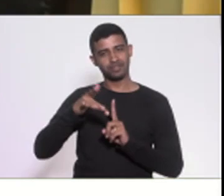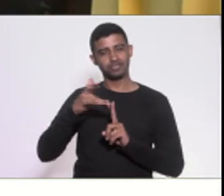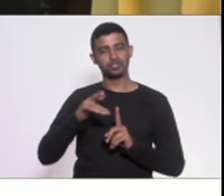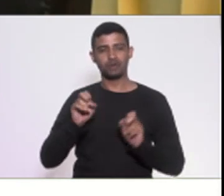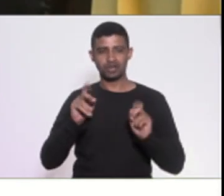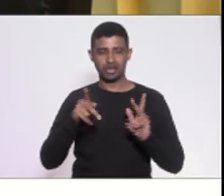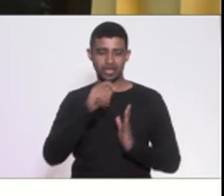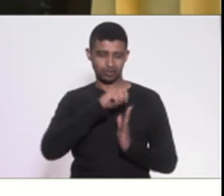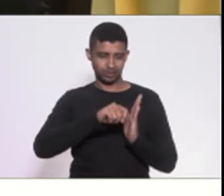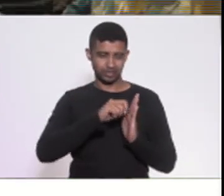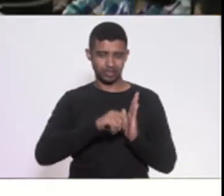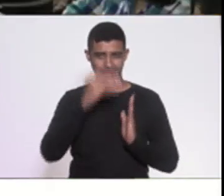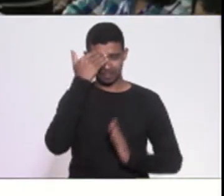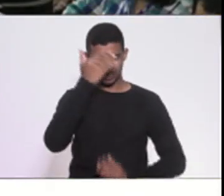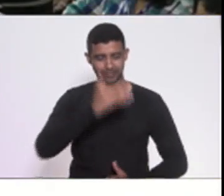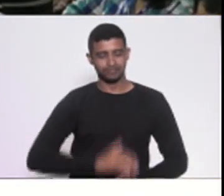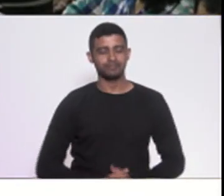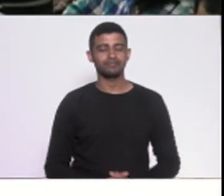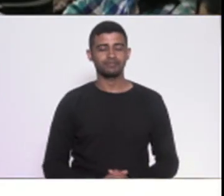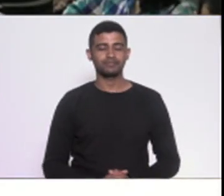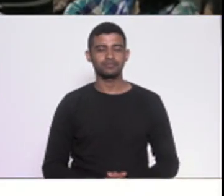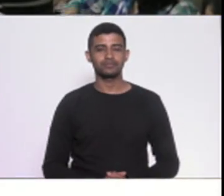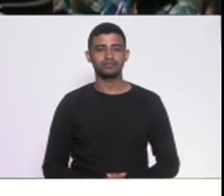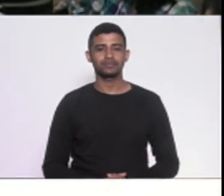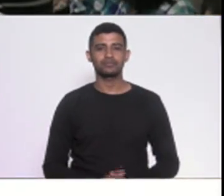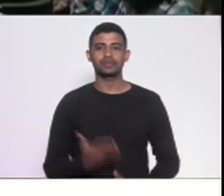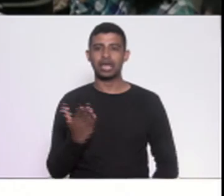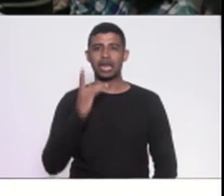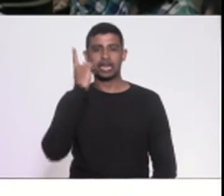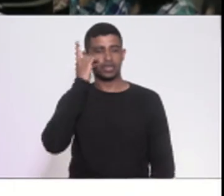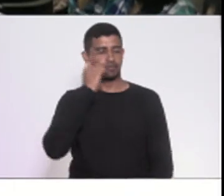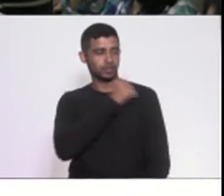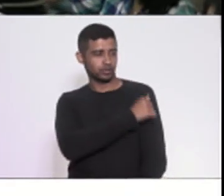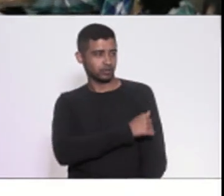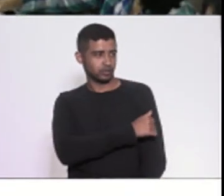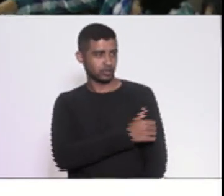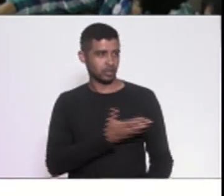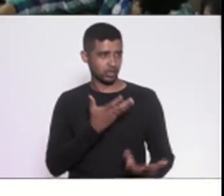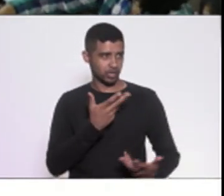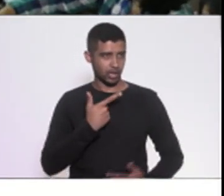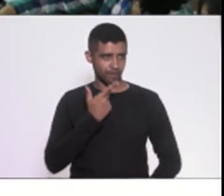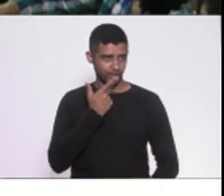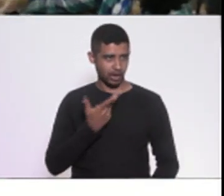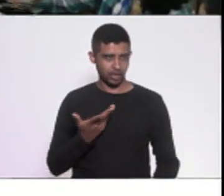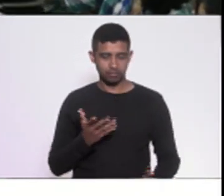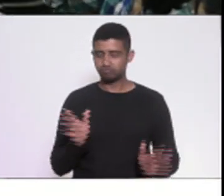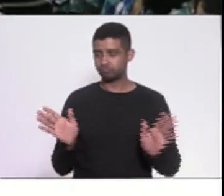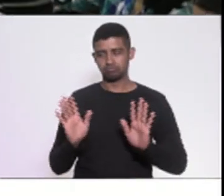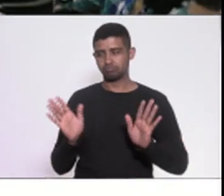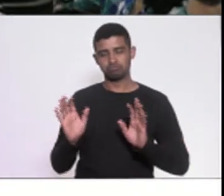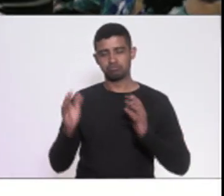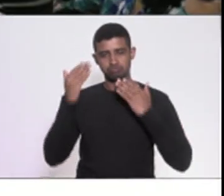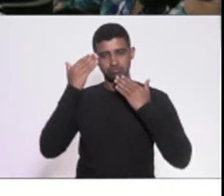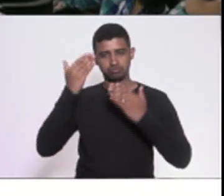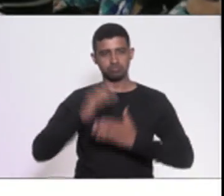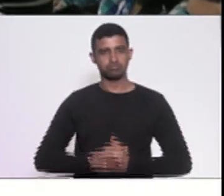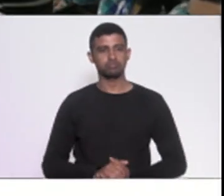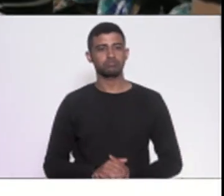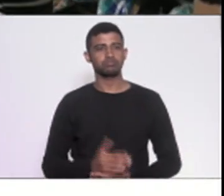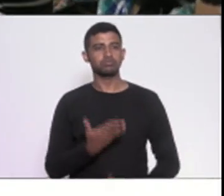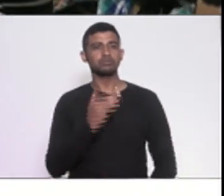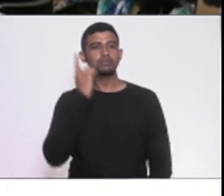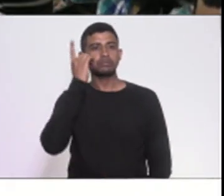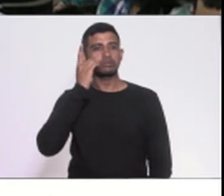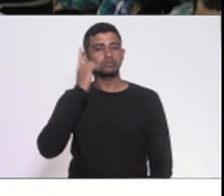anotado. Obrigado. Indago a deputada enfermeira Rejane, se deseja fazer alguma contribuição. Estou satisfeita. Deputada